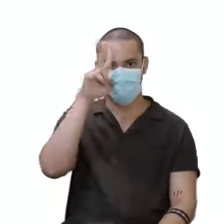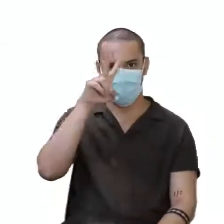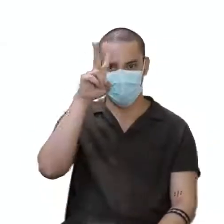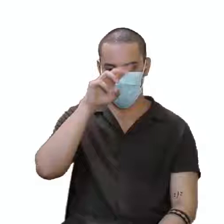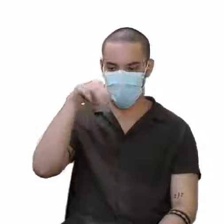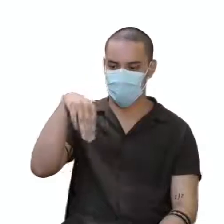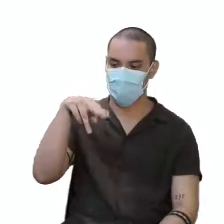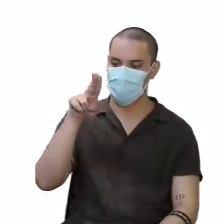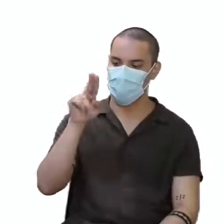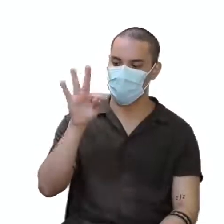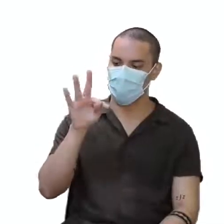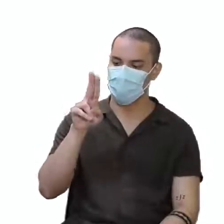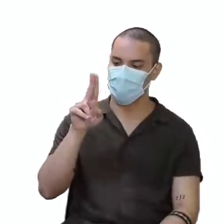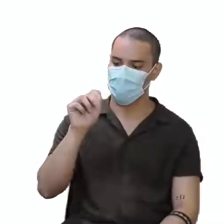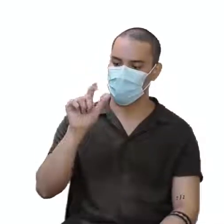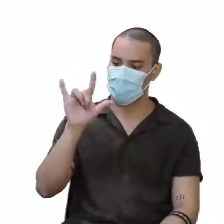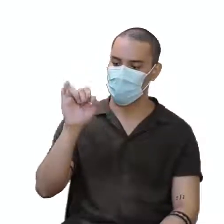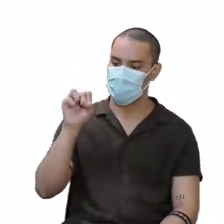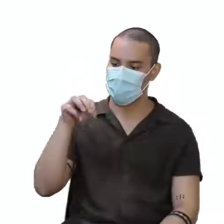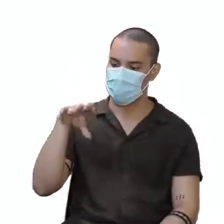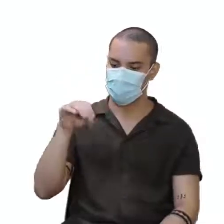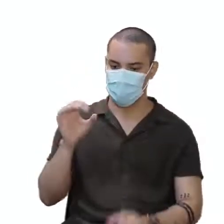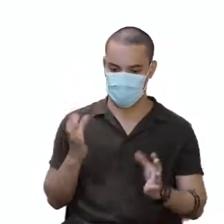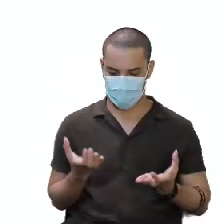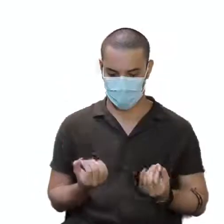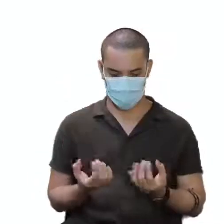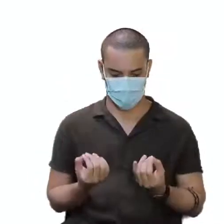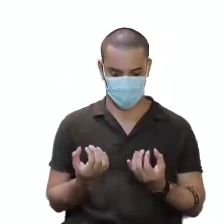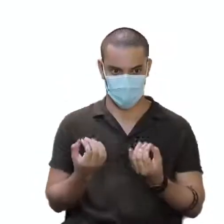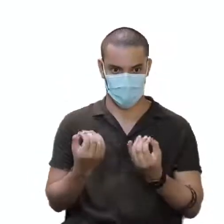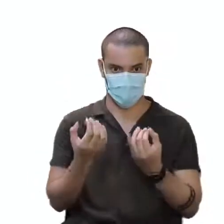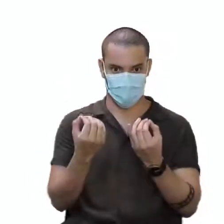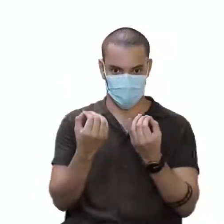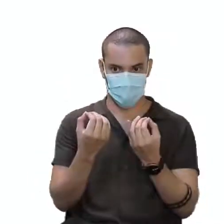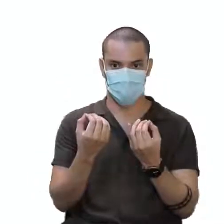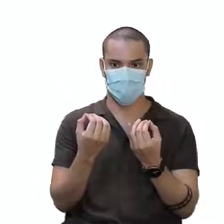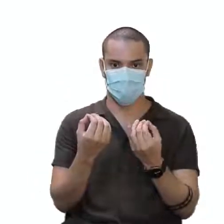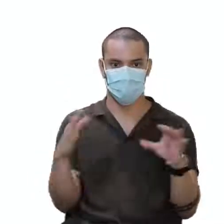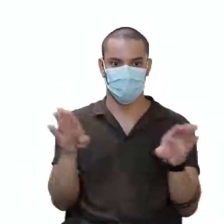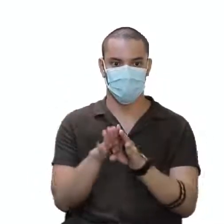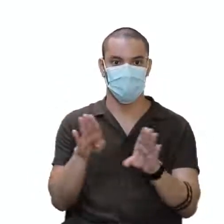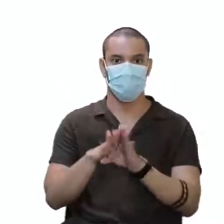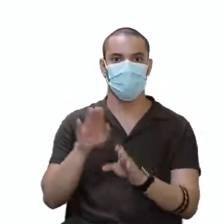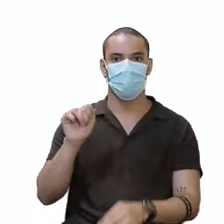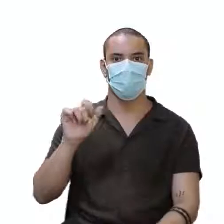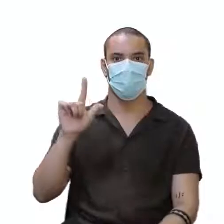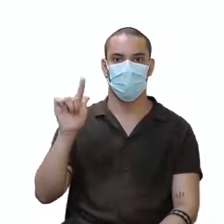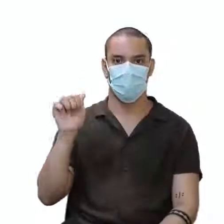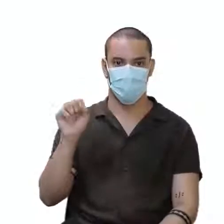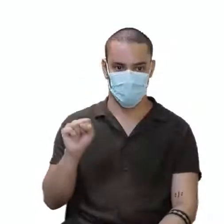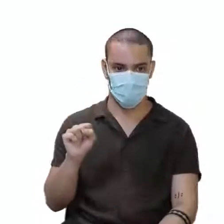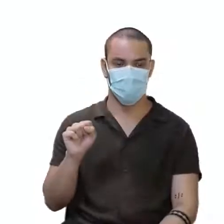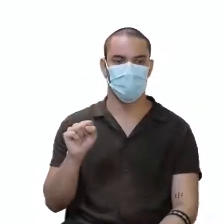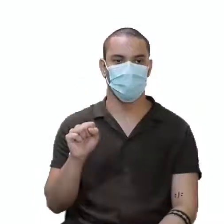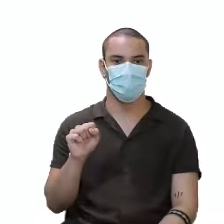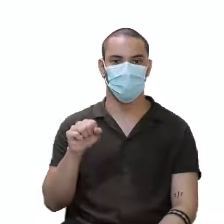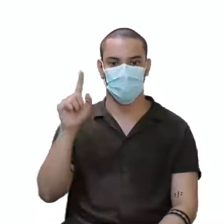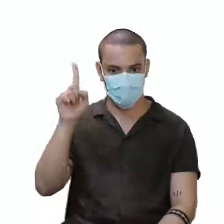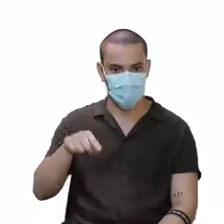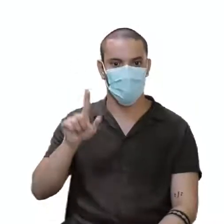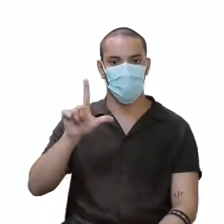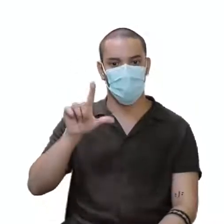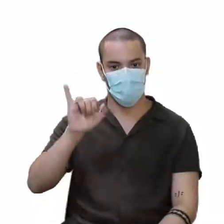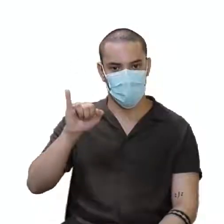entre fungos e algas, bactérias não, desculpa, entre fungos e algas, que são os